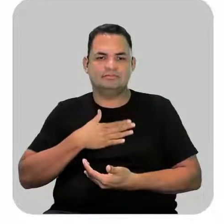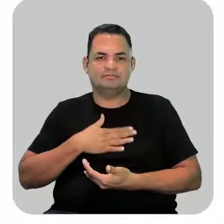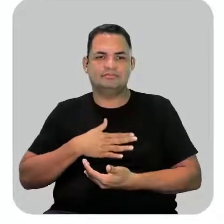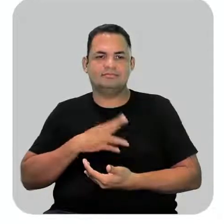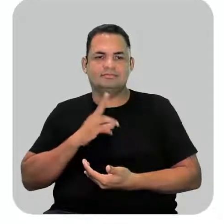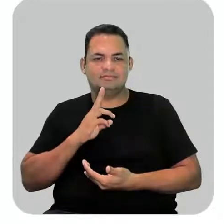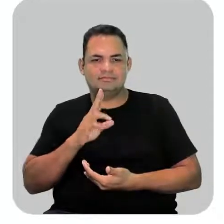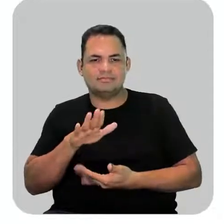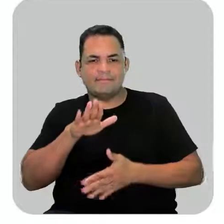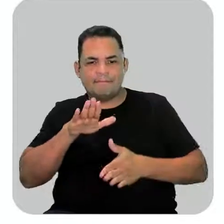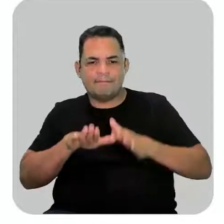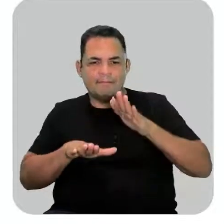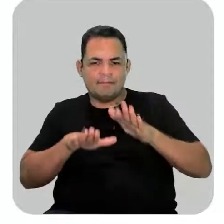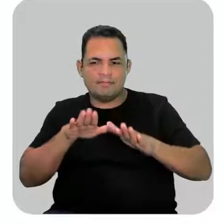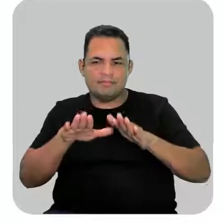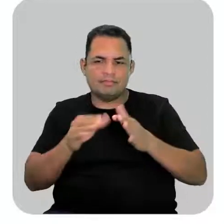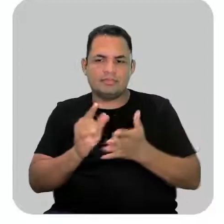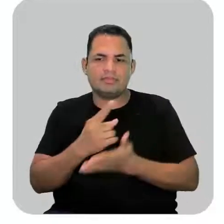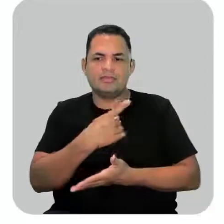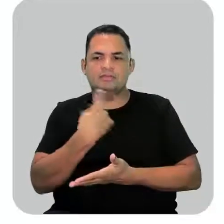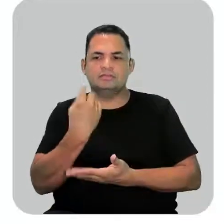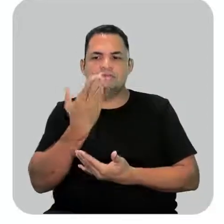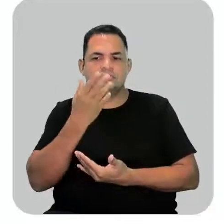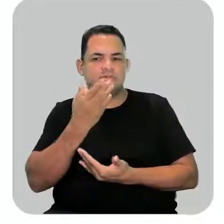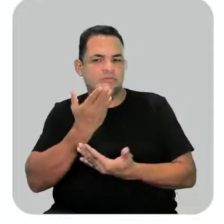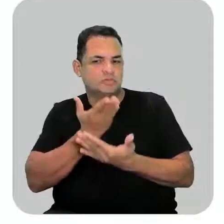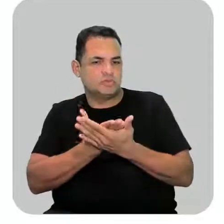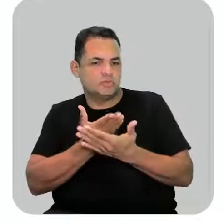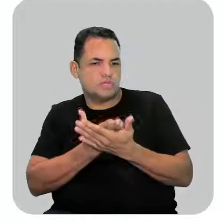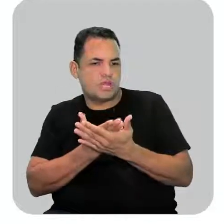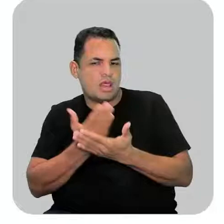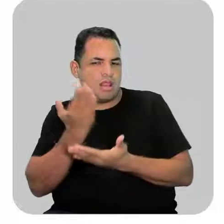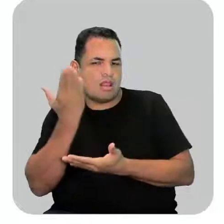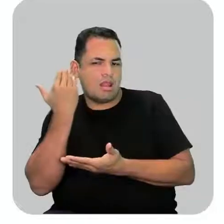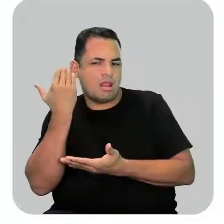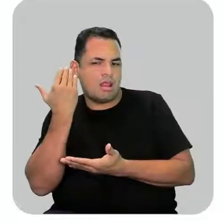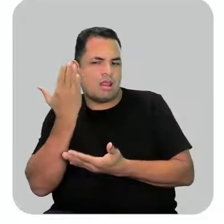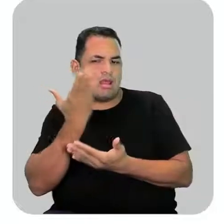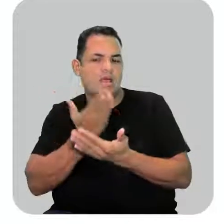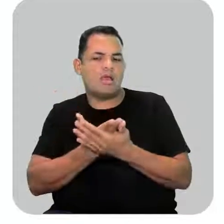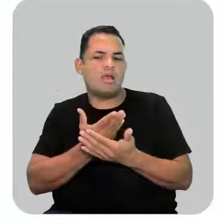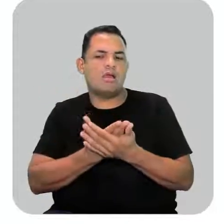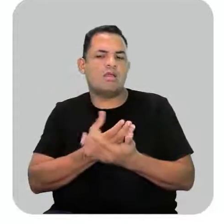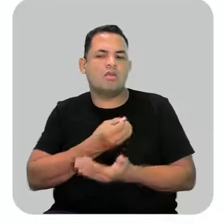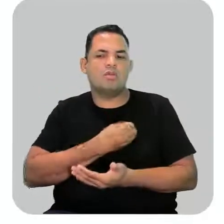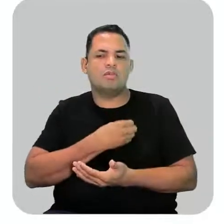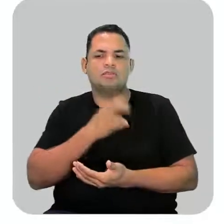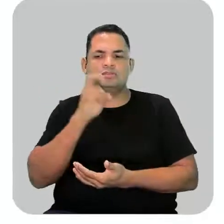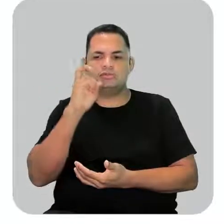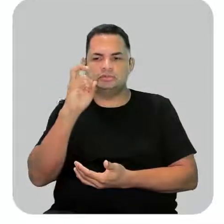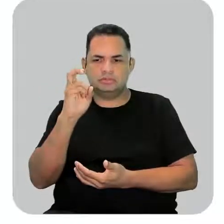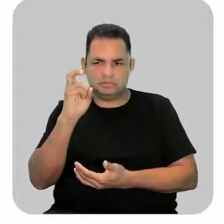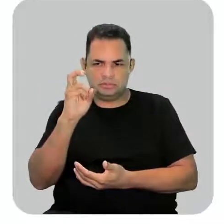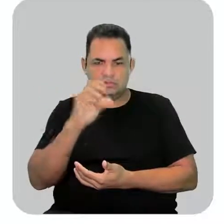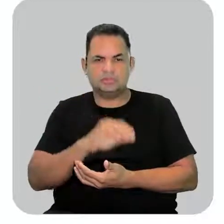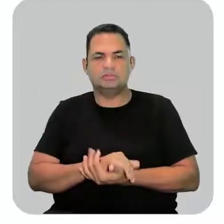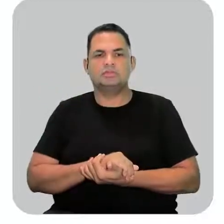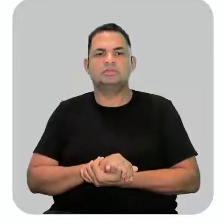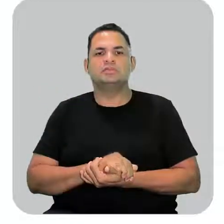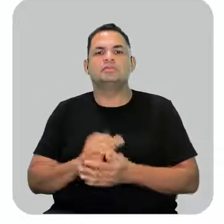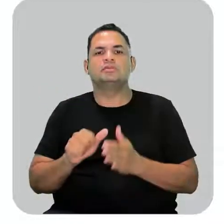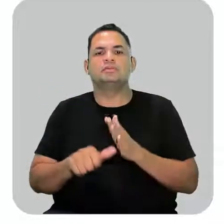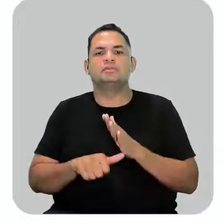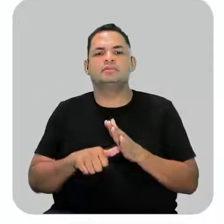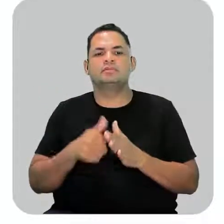seguir o passo a passo que a gente vem trabalhando desde a nossa aula 5. Olha só.